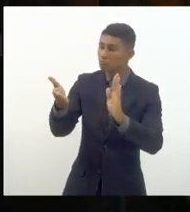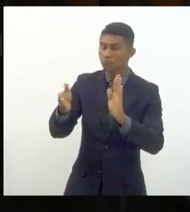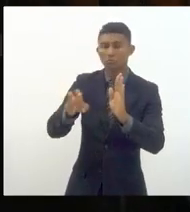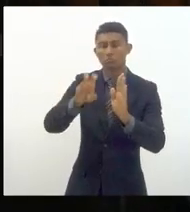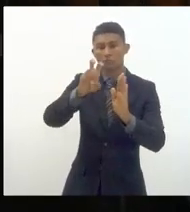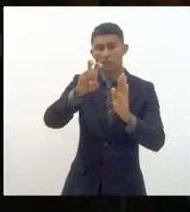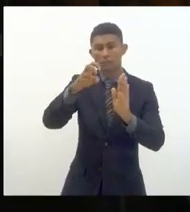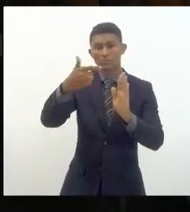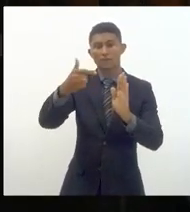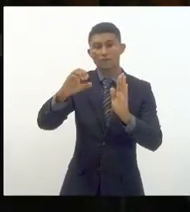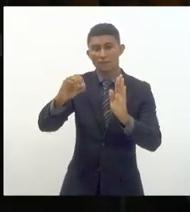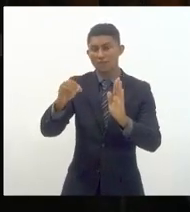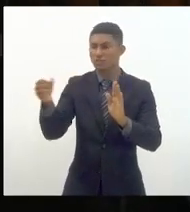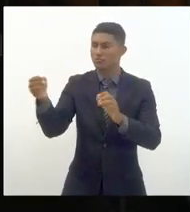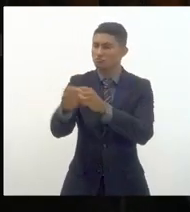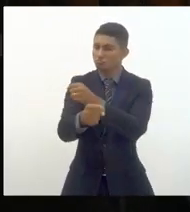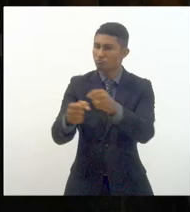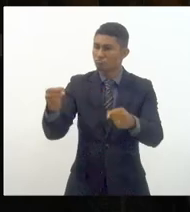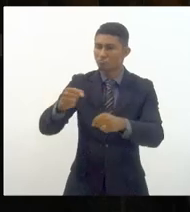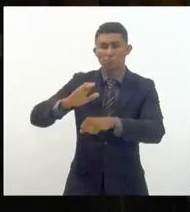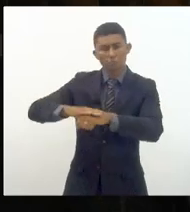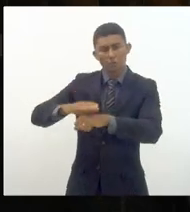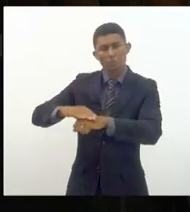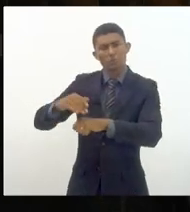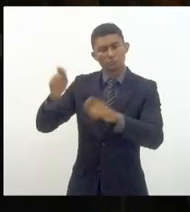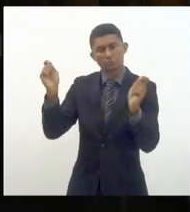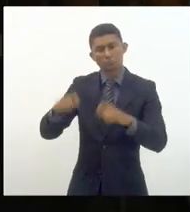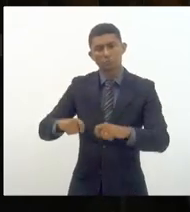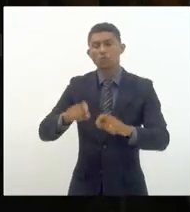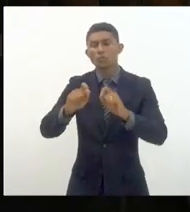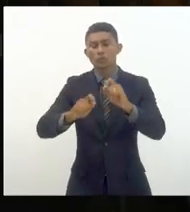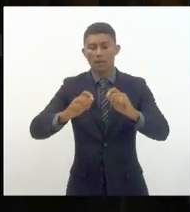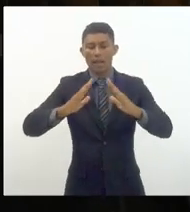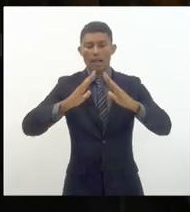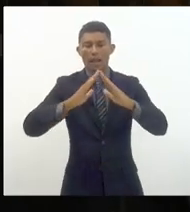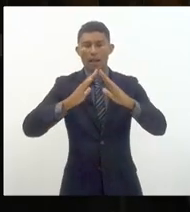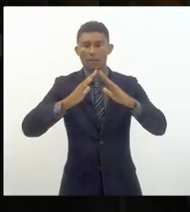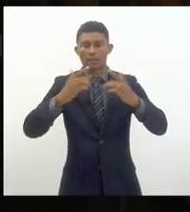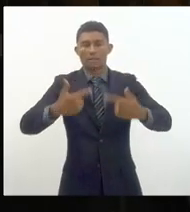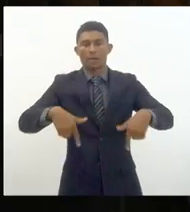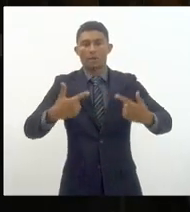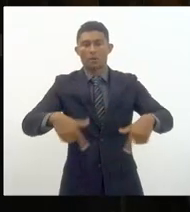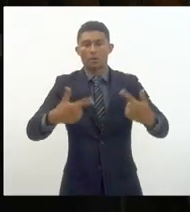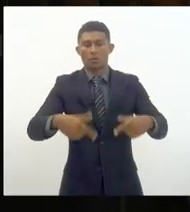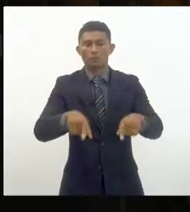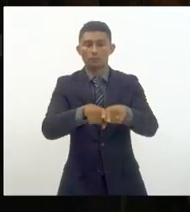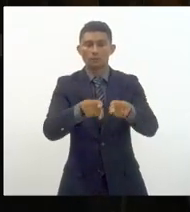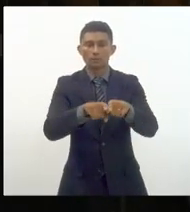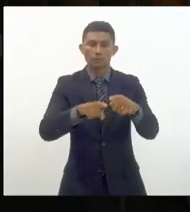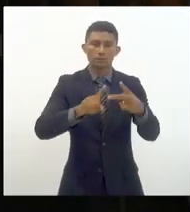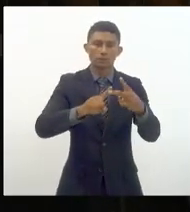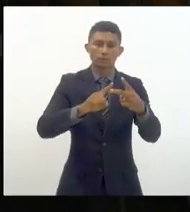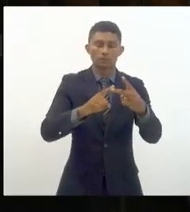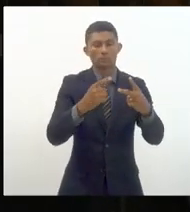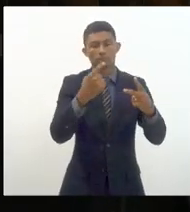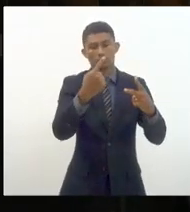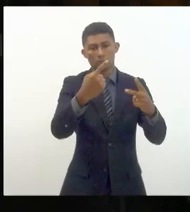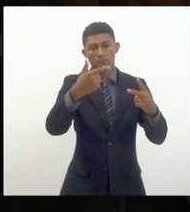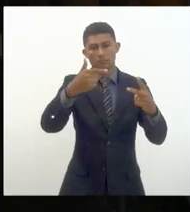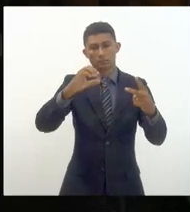postos sendo 280 da Casa do Trabalhador e 120